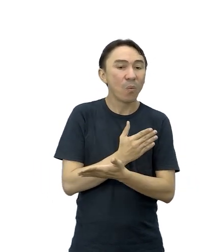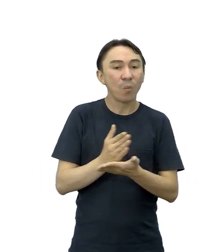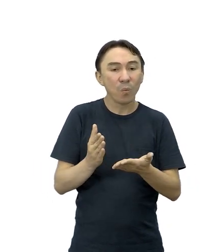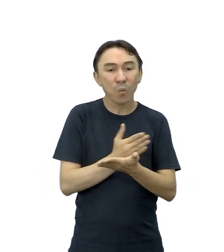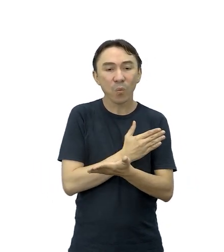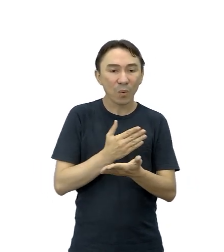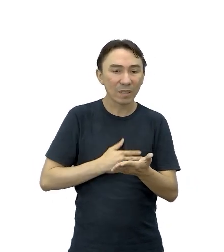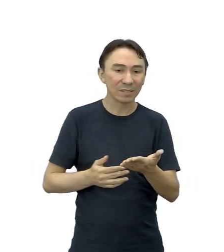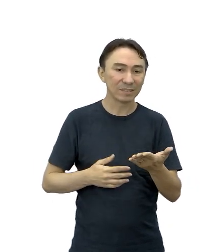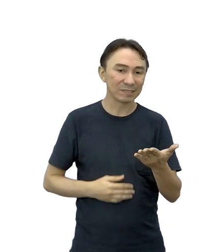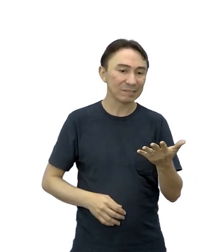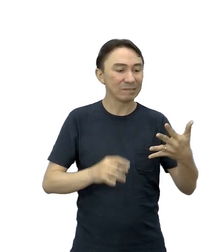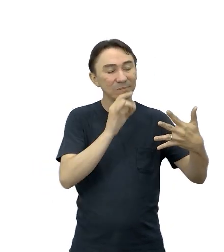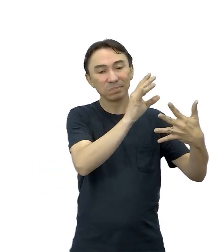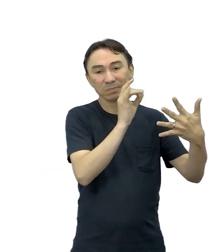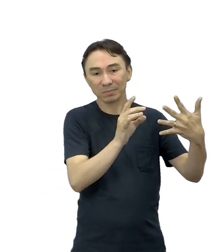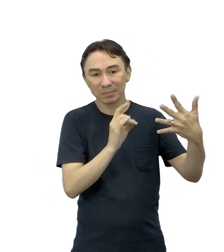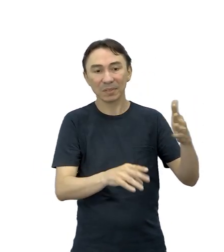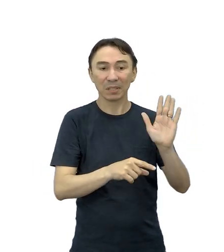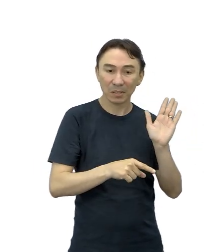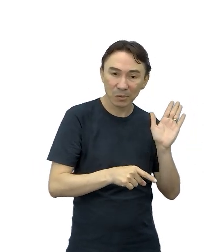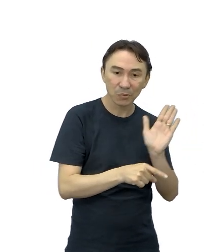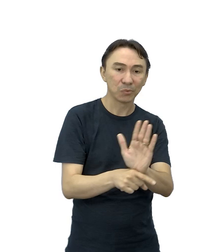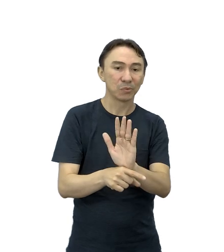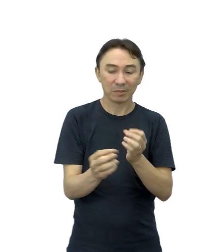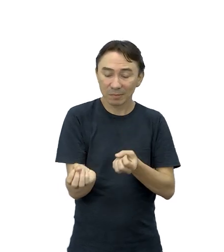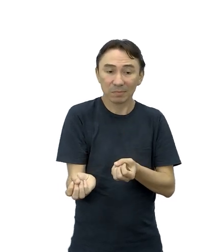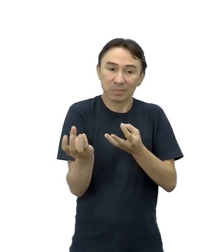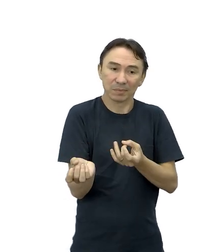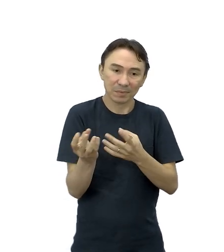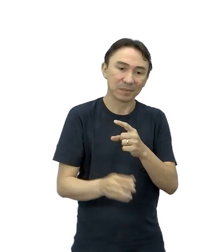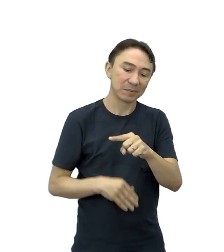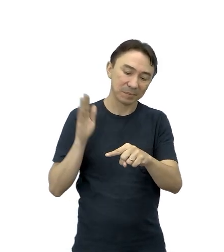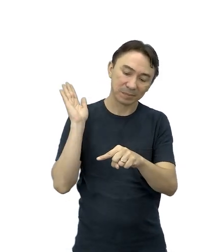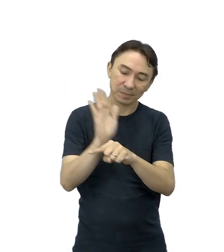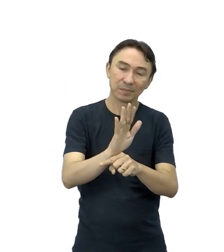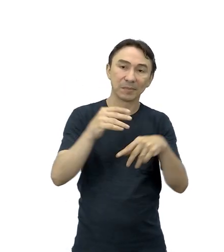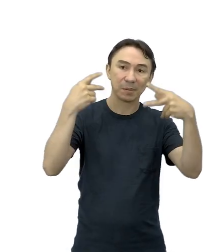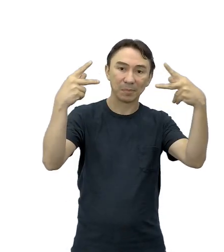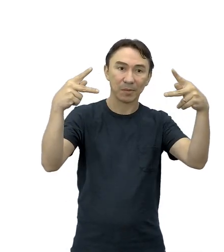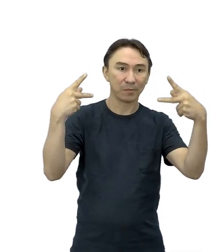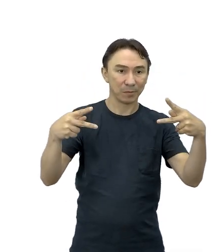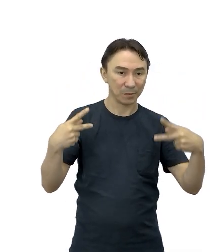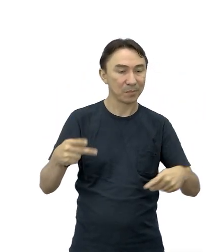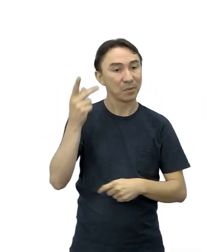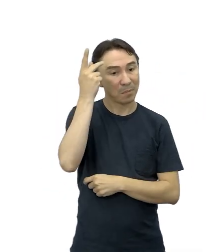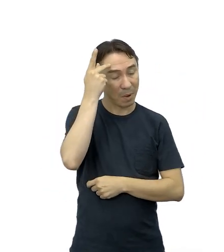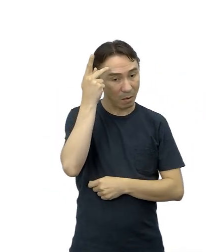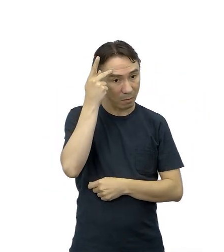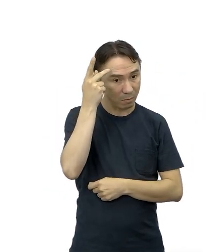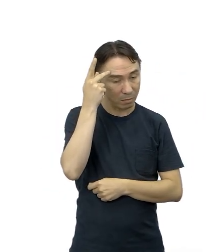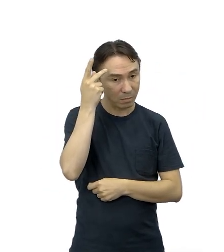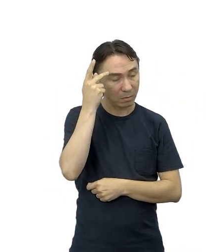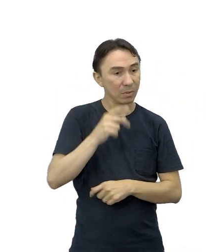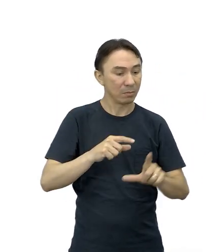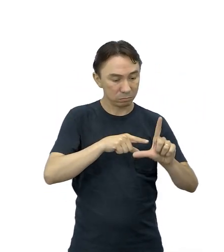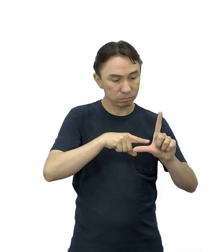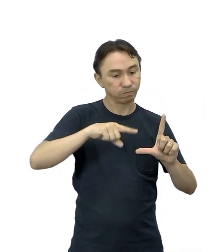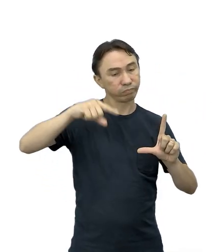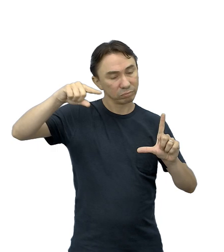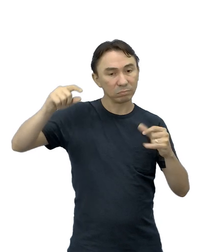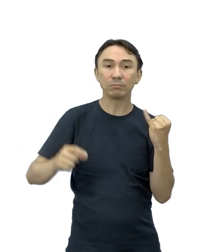também recursos, ferramentas e análise de dados da plataforma São Paulo, são indicativos muito importantes para que